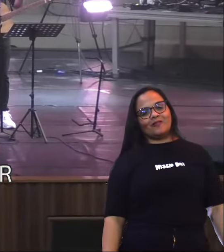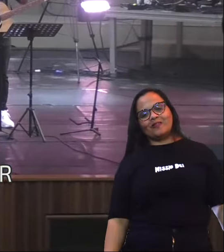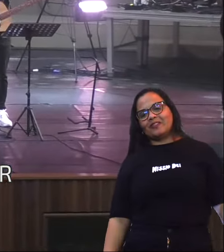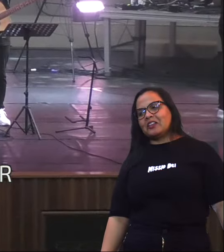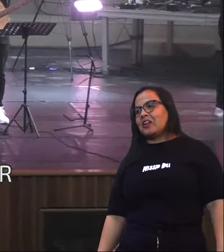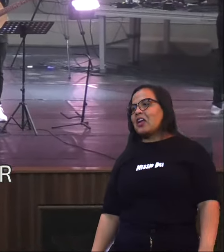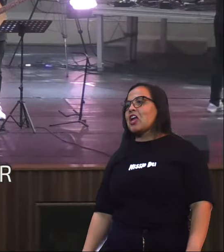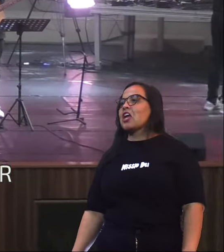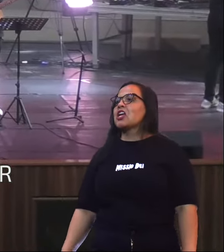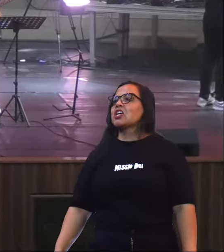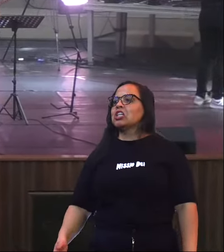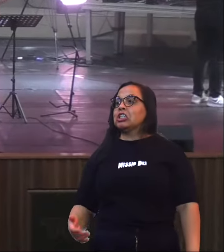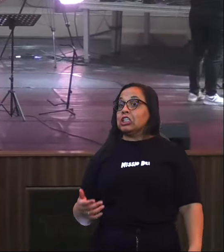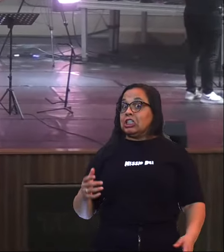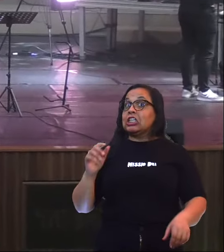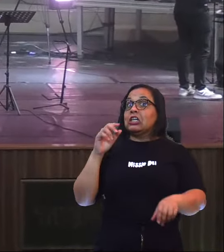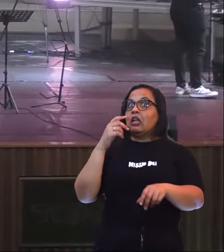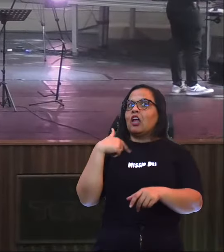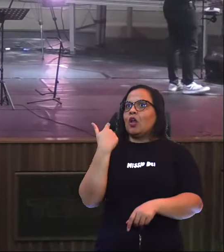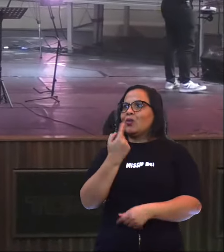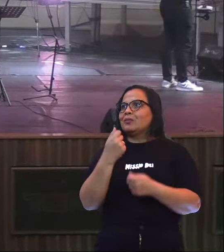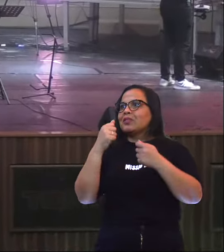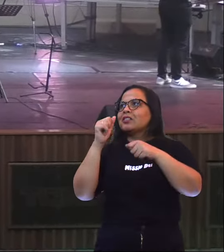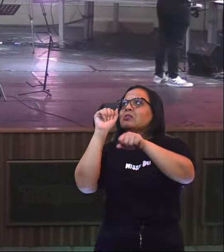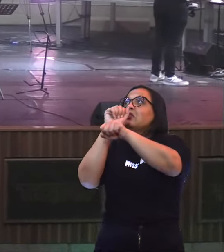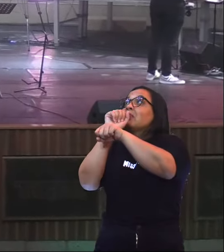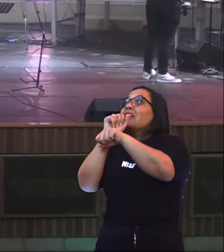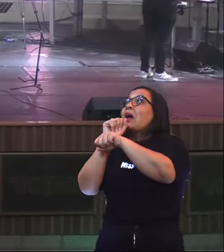Vamos aumentar a nossa expectativa nessa tarde.